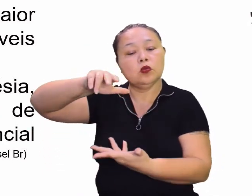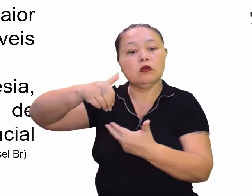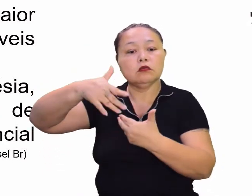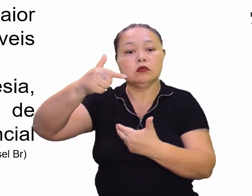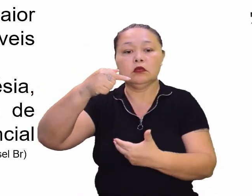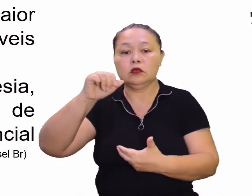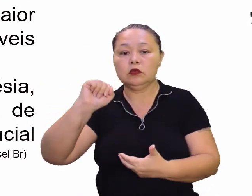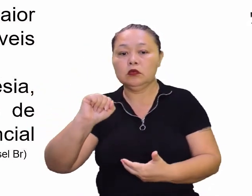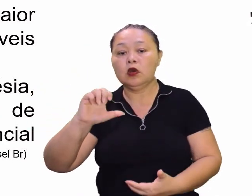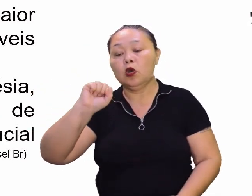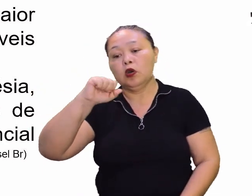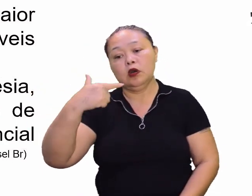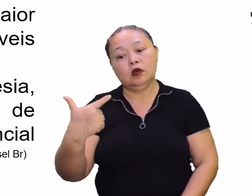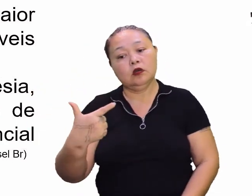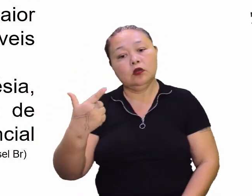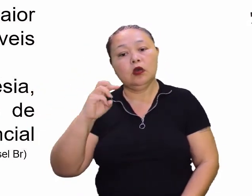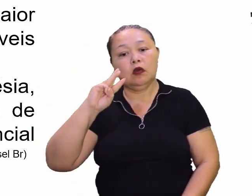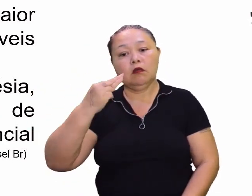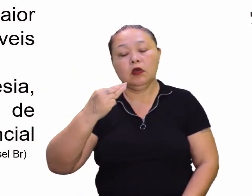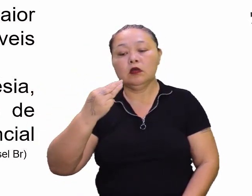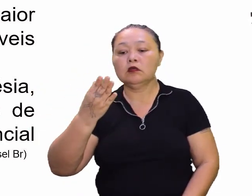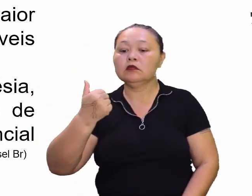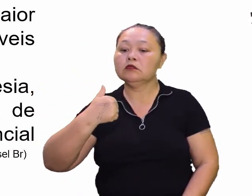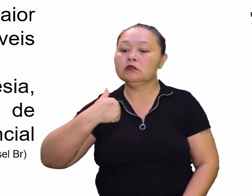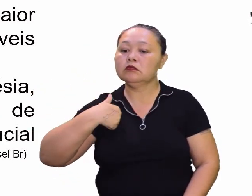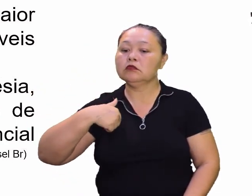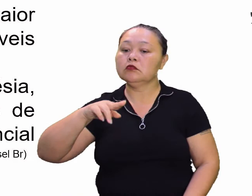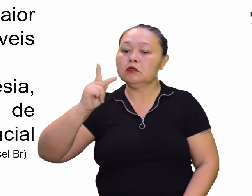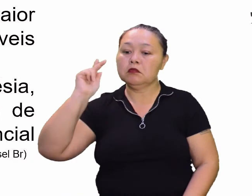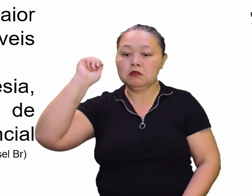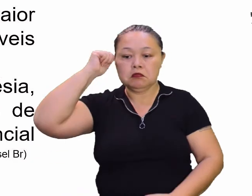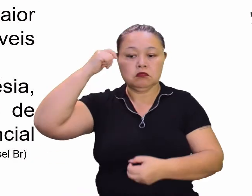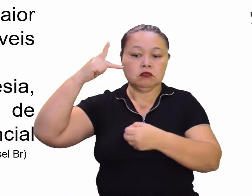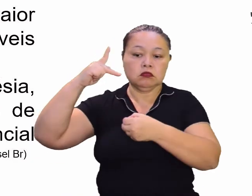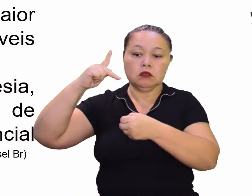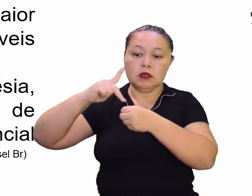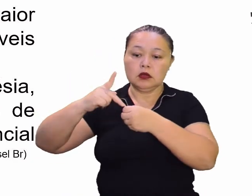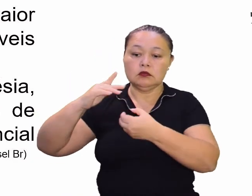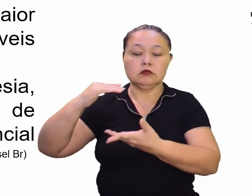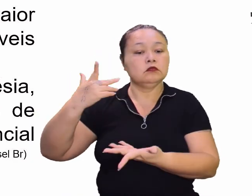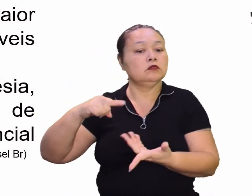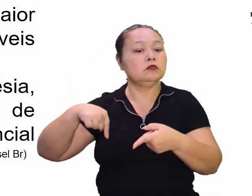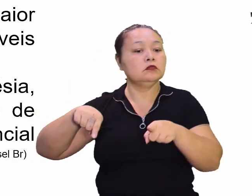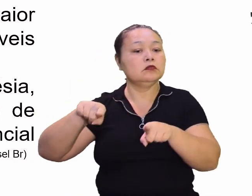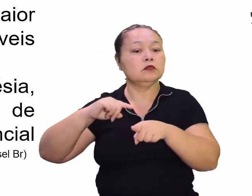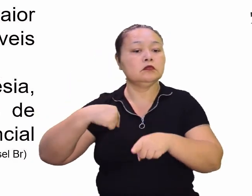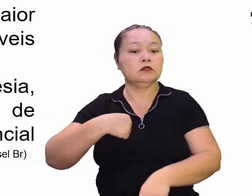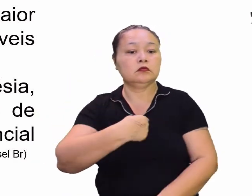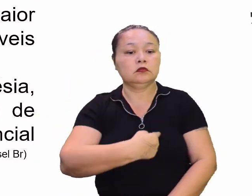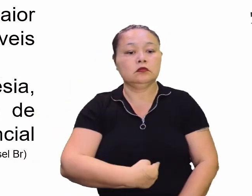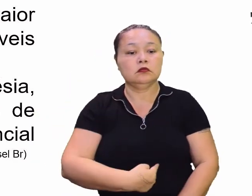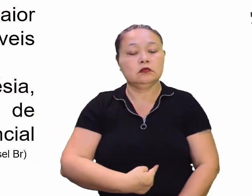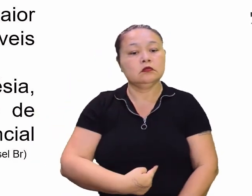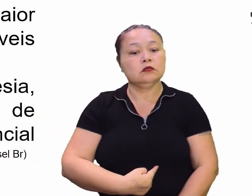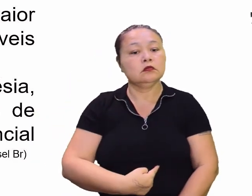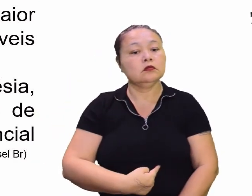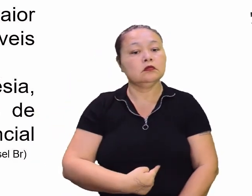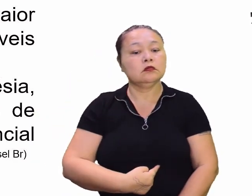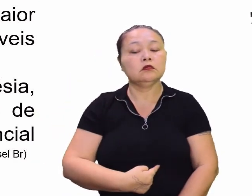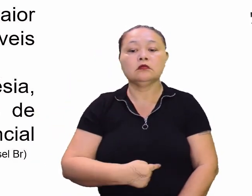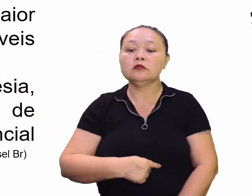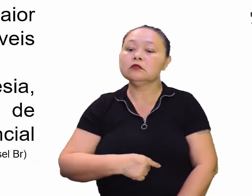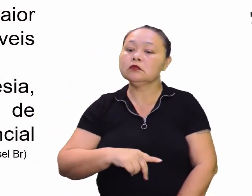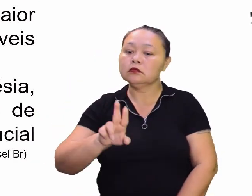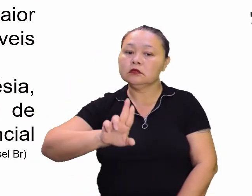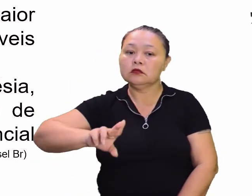expandiu de 78 para 82 milhões de barris. A China respondeu